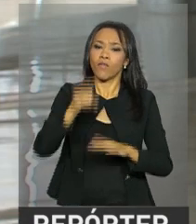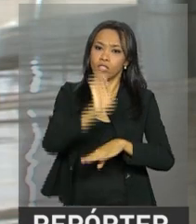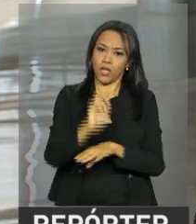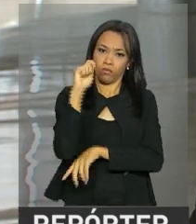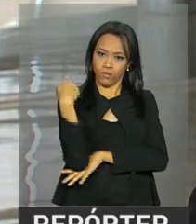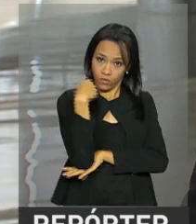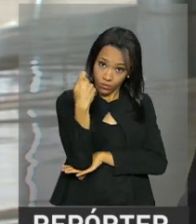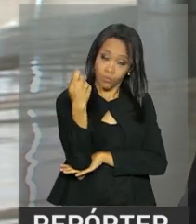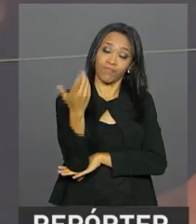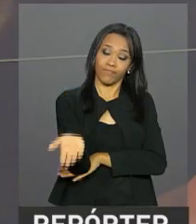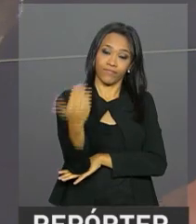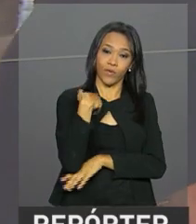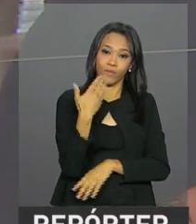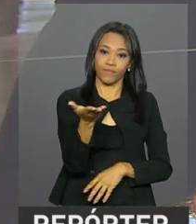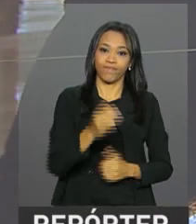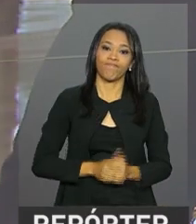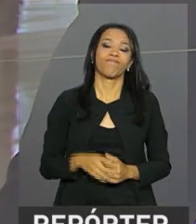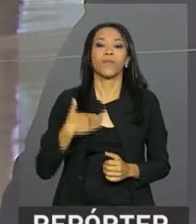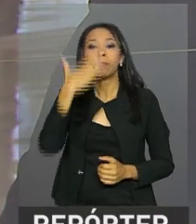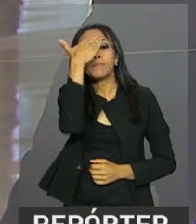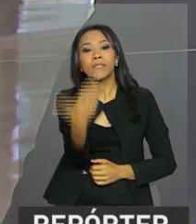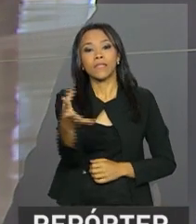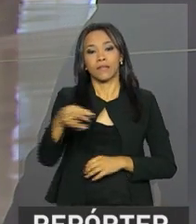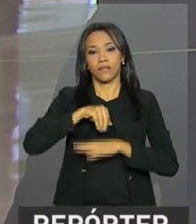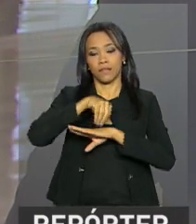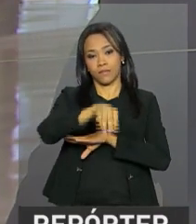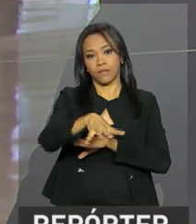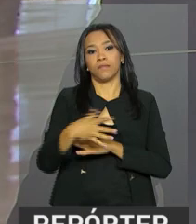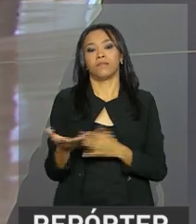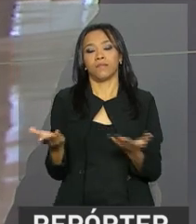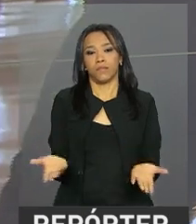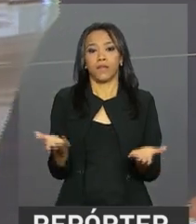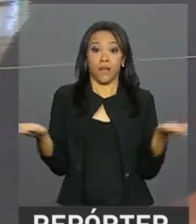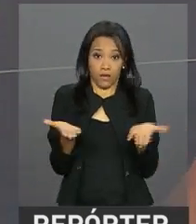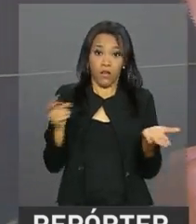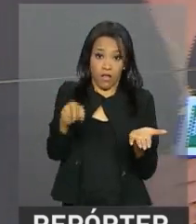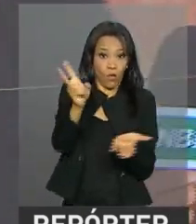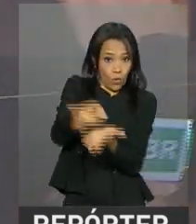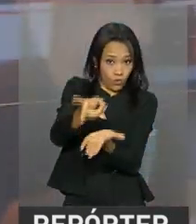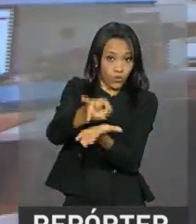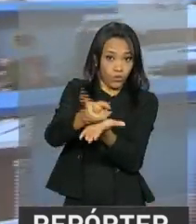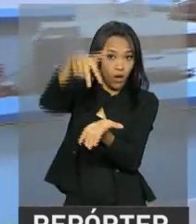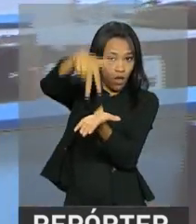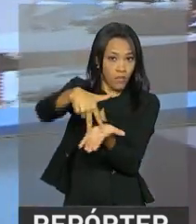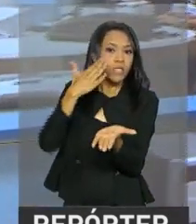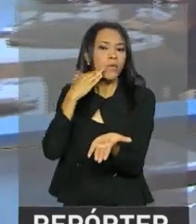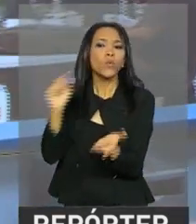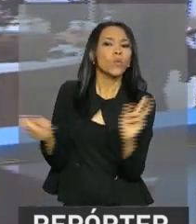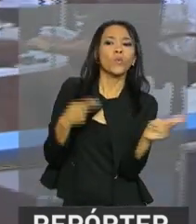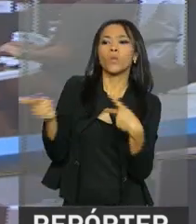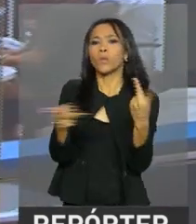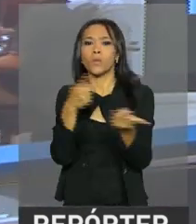sul foto com você e leandro totti queimará obrigado pelas suas informações a marca vai continuar lá no palácio planalto acompanhando a